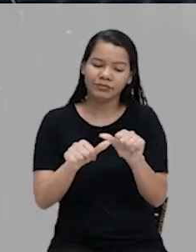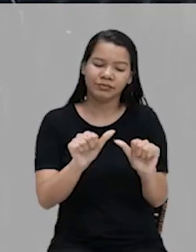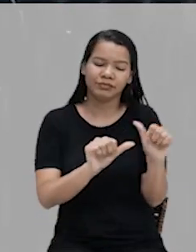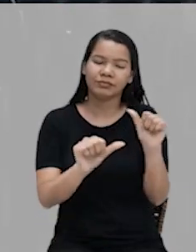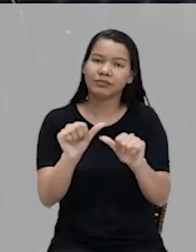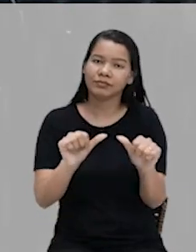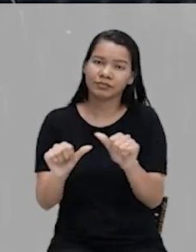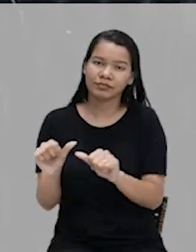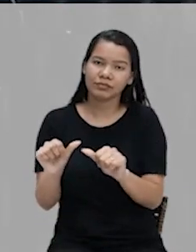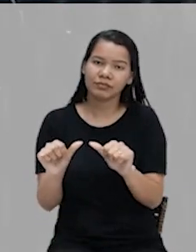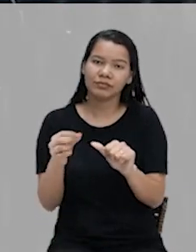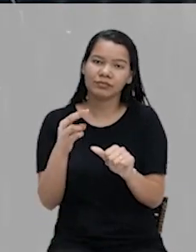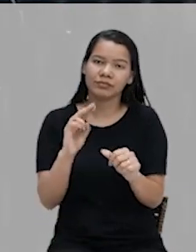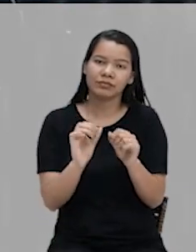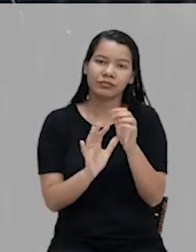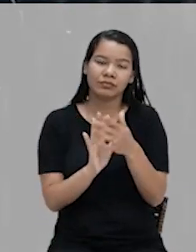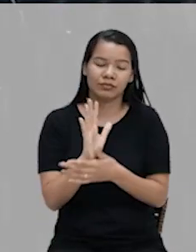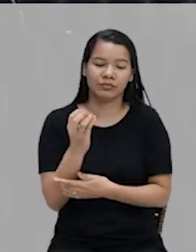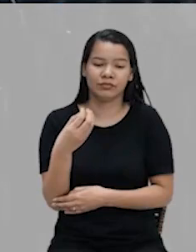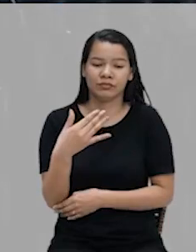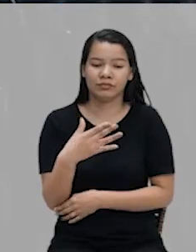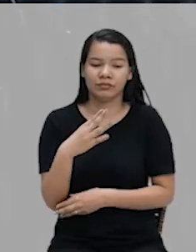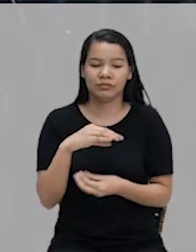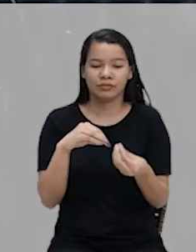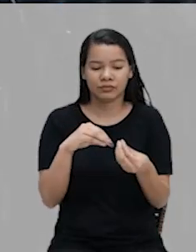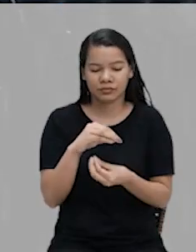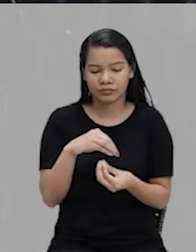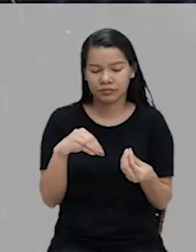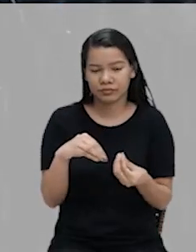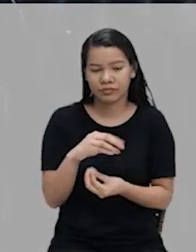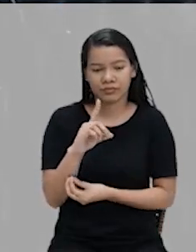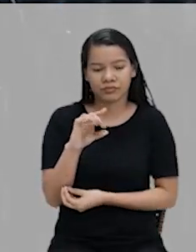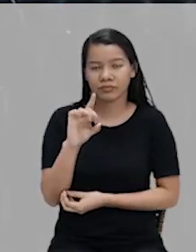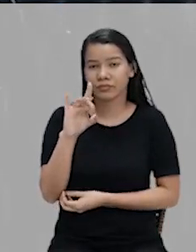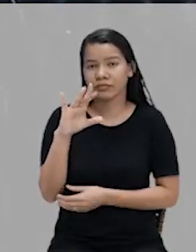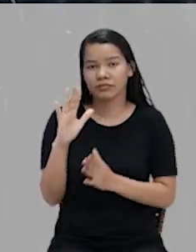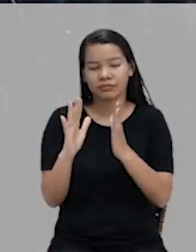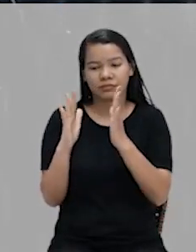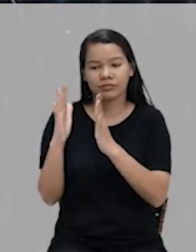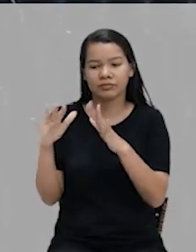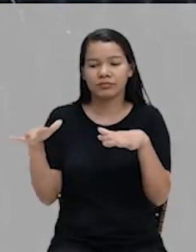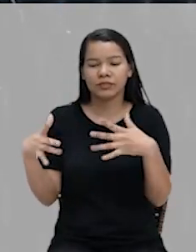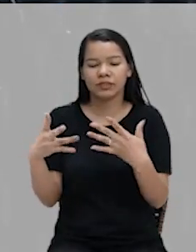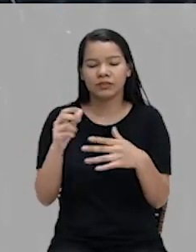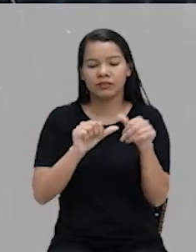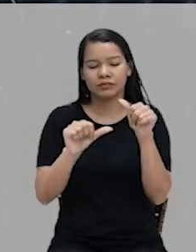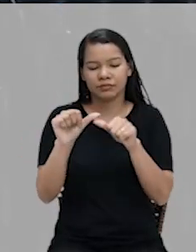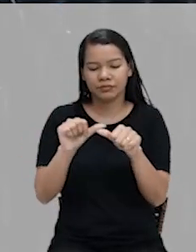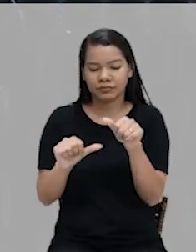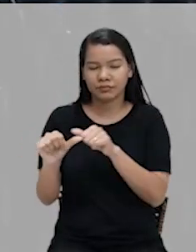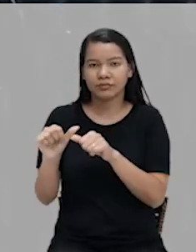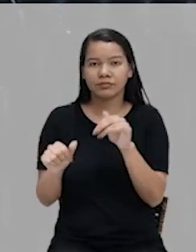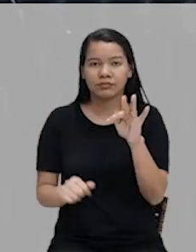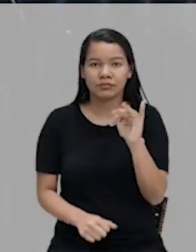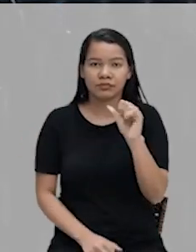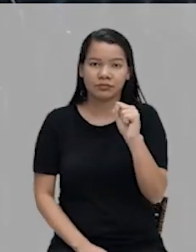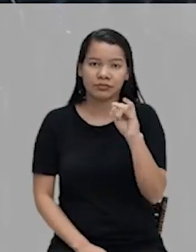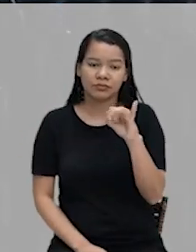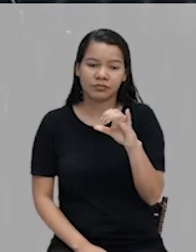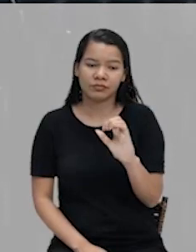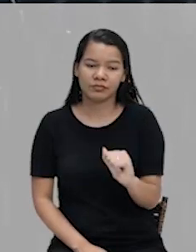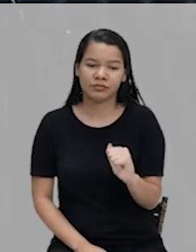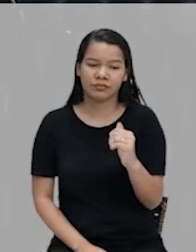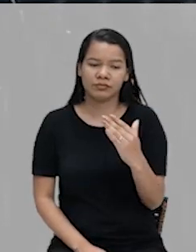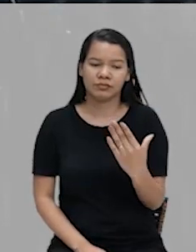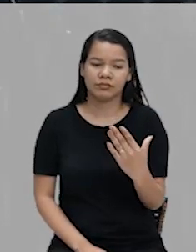mudando, né? Não está gerando novas substâncias, certo? É apenas um reflexo. Então, transformação física. A chama